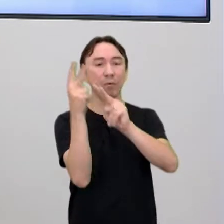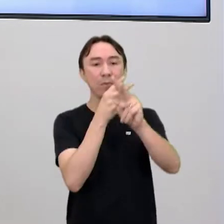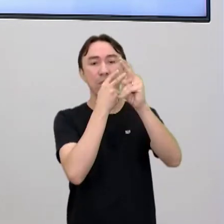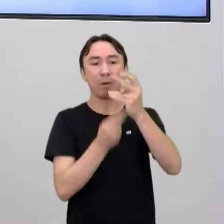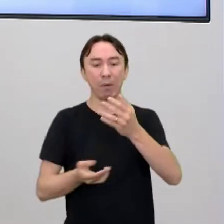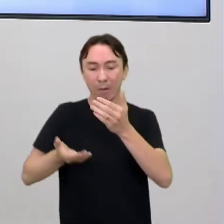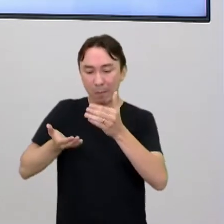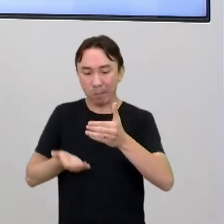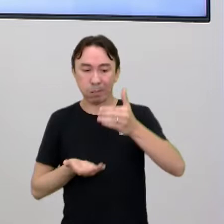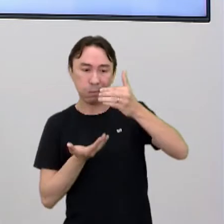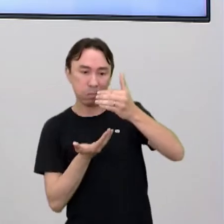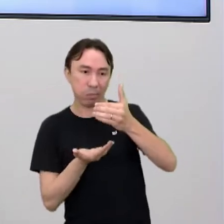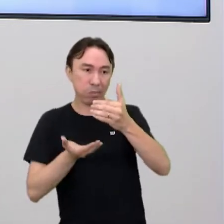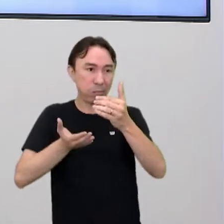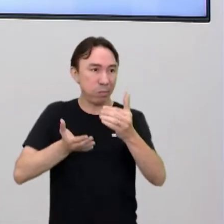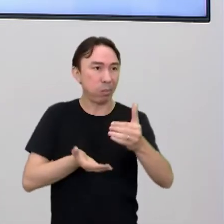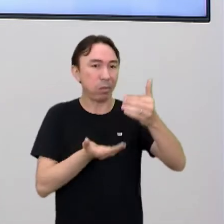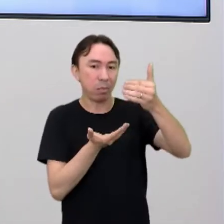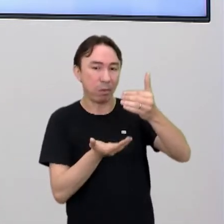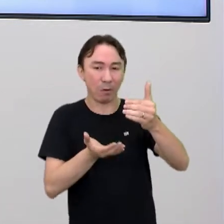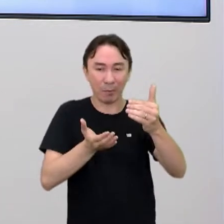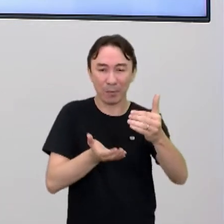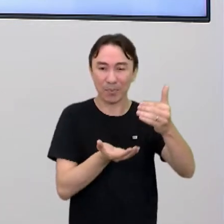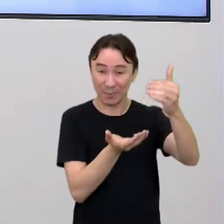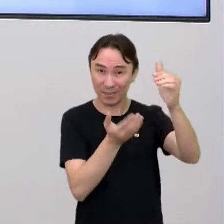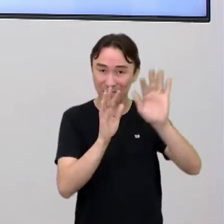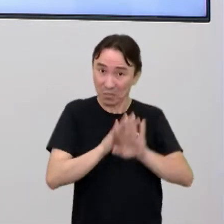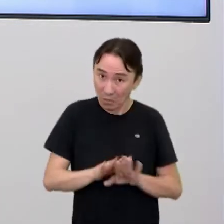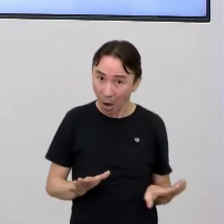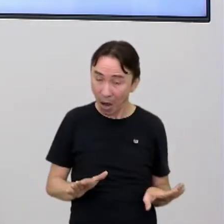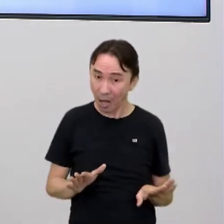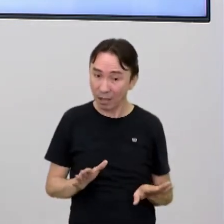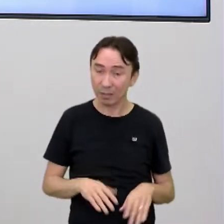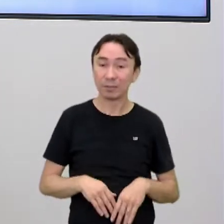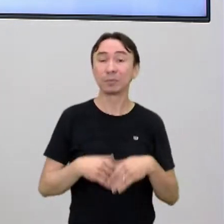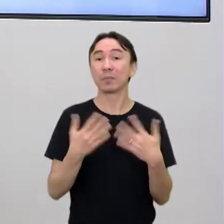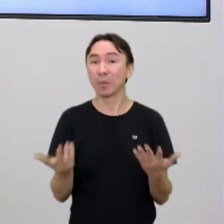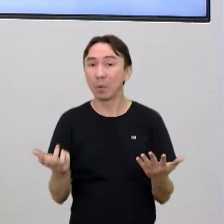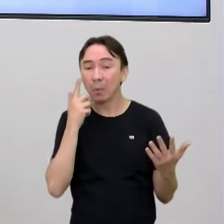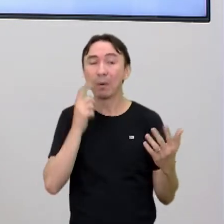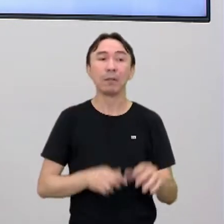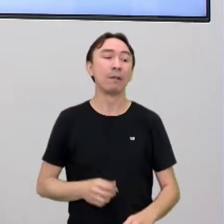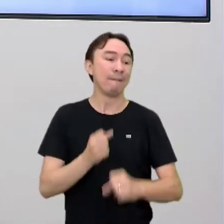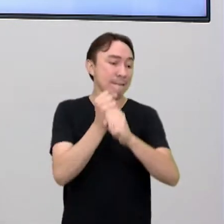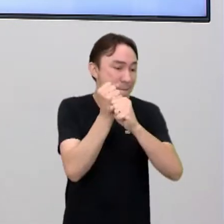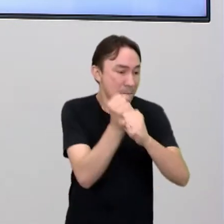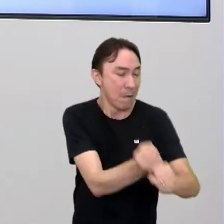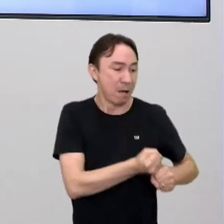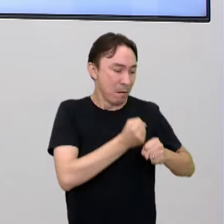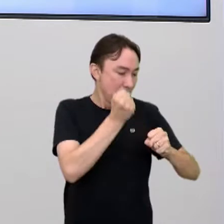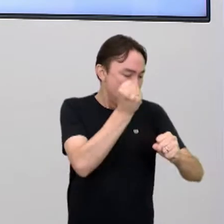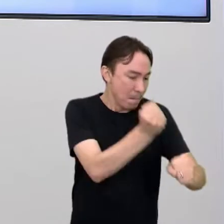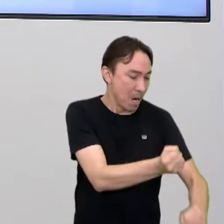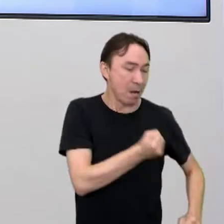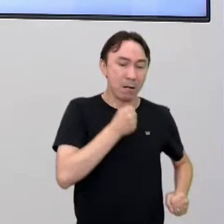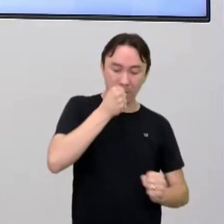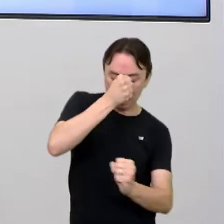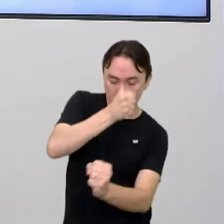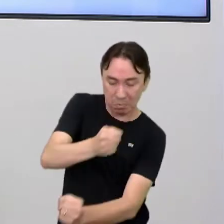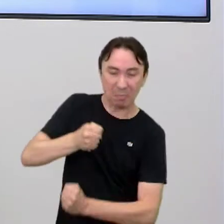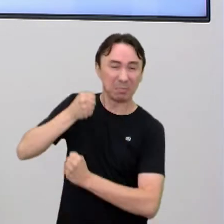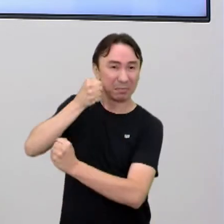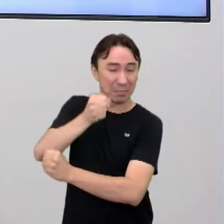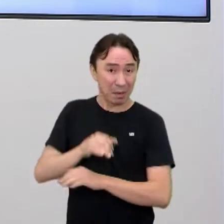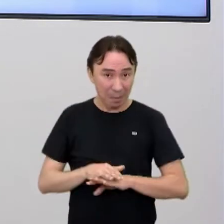século XIX, deixa ser reféns de remos e passa a desenvolver,